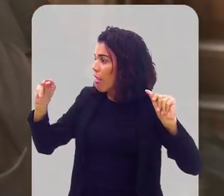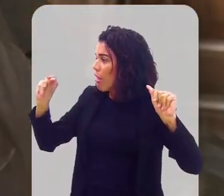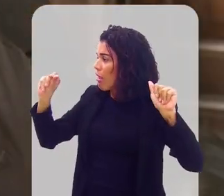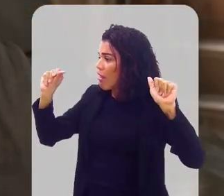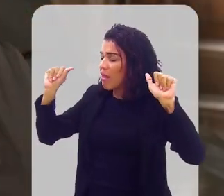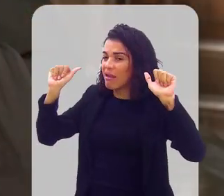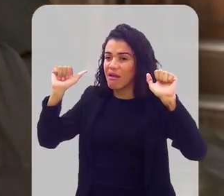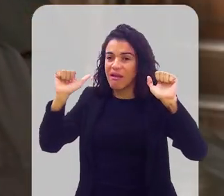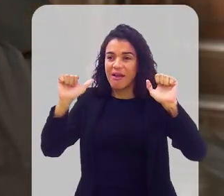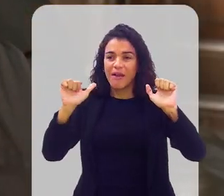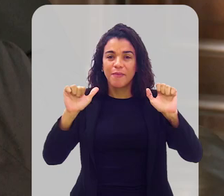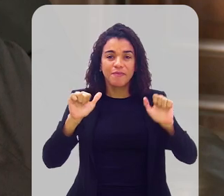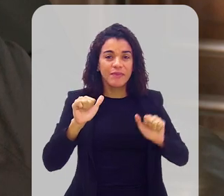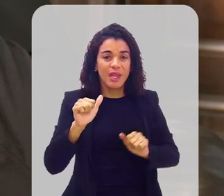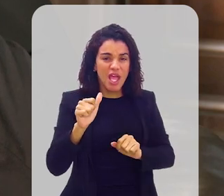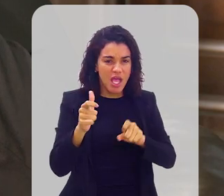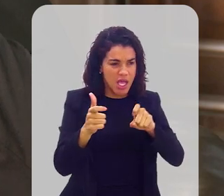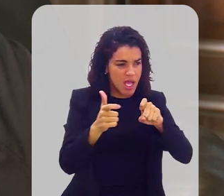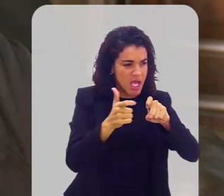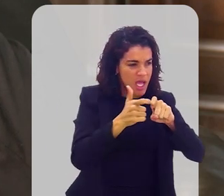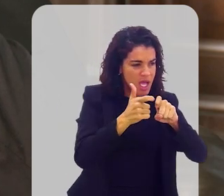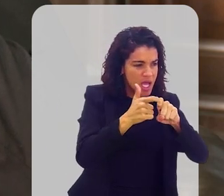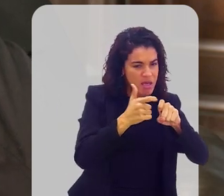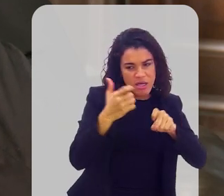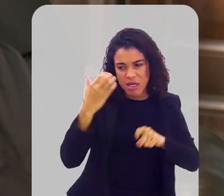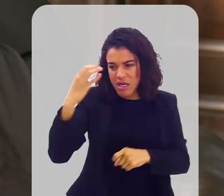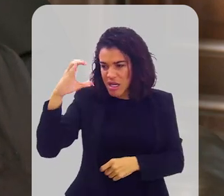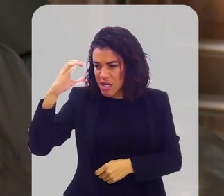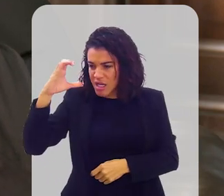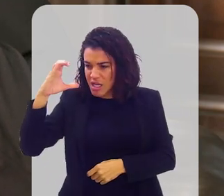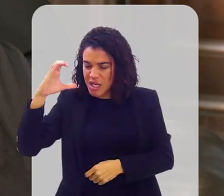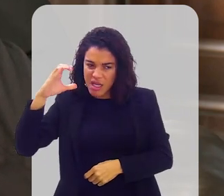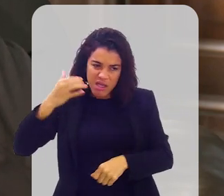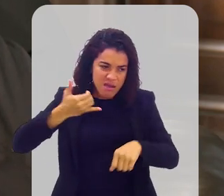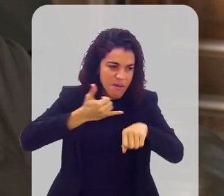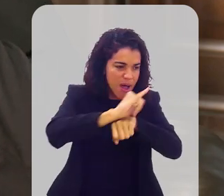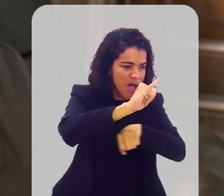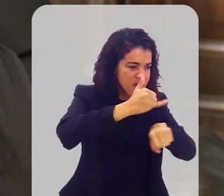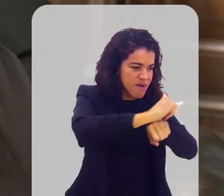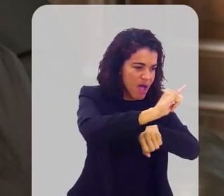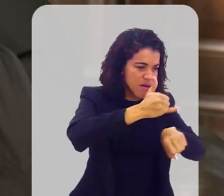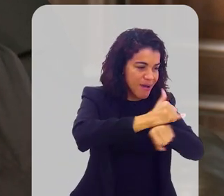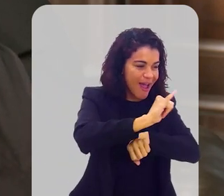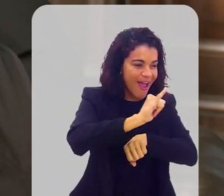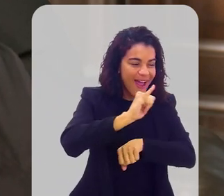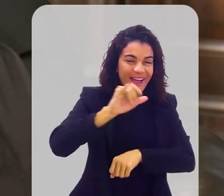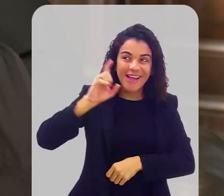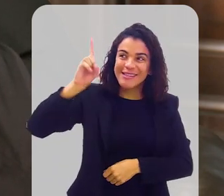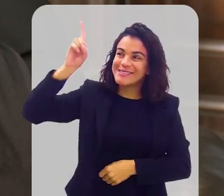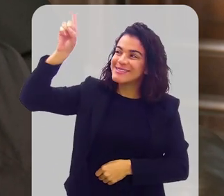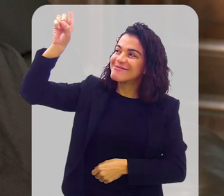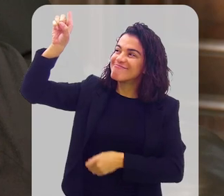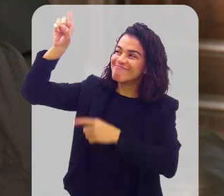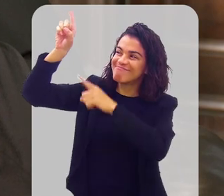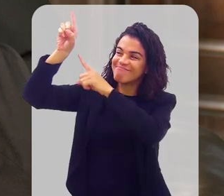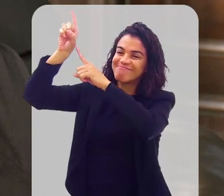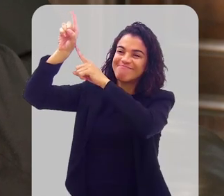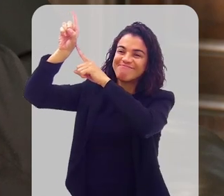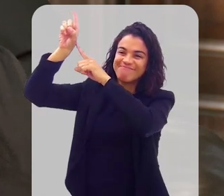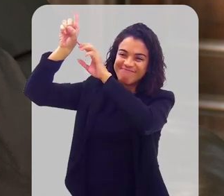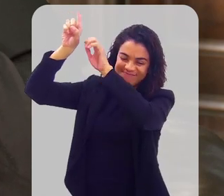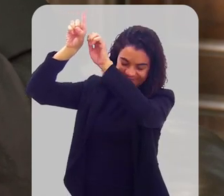acabar e a medicina te desenganar, do alto vem o sim,